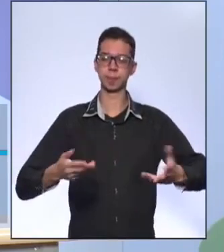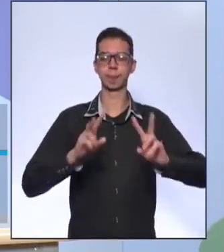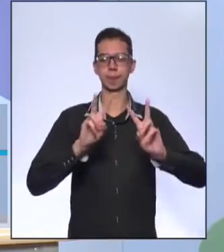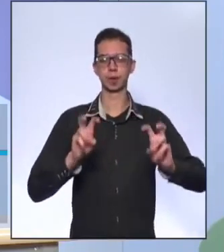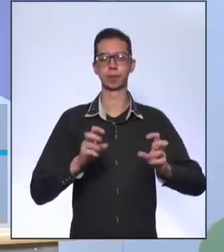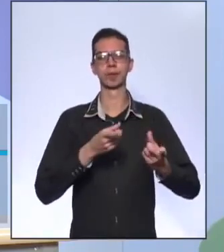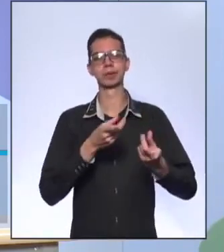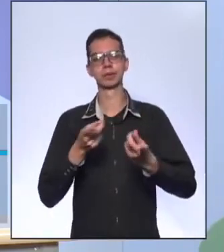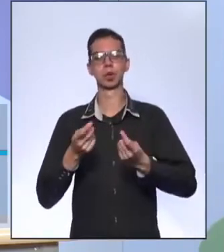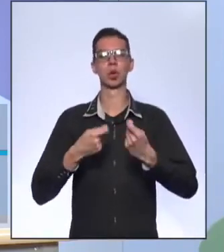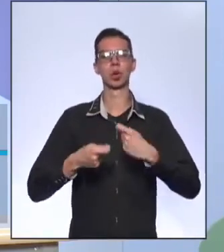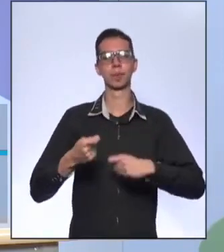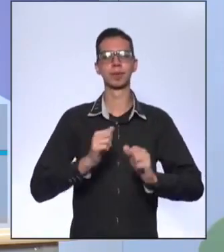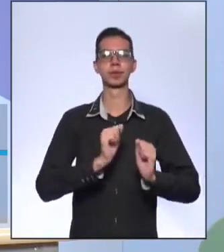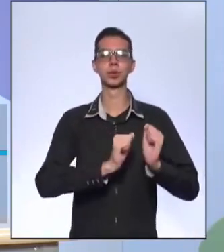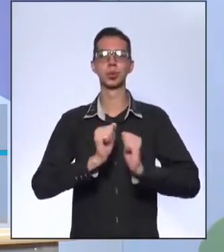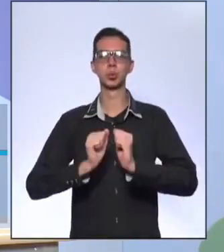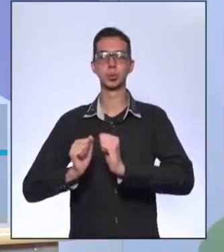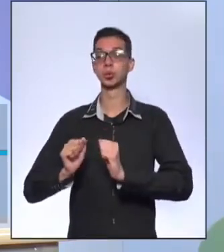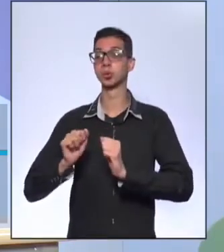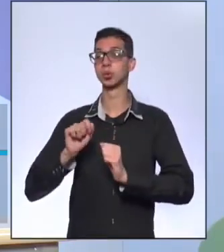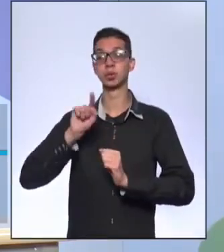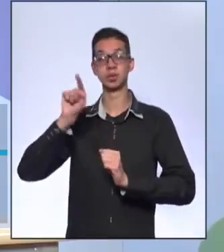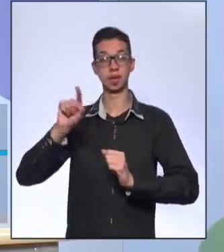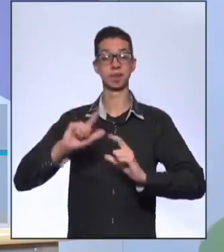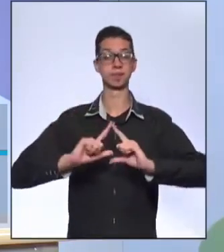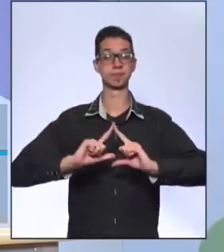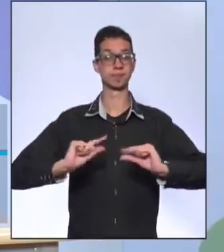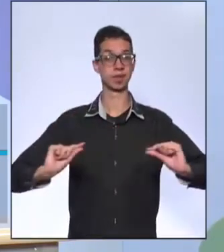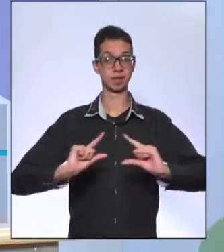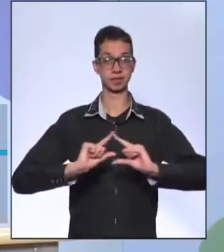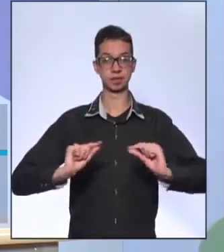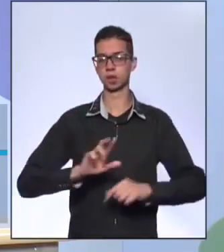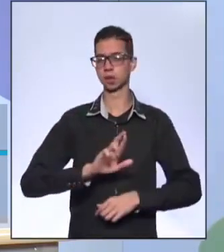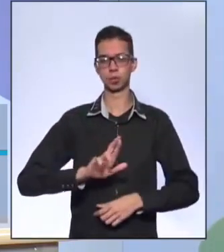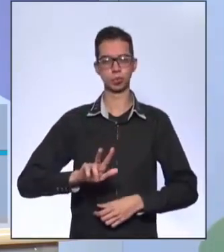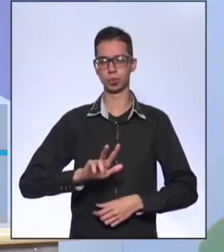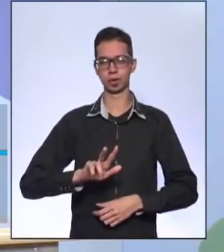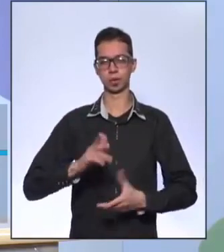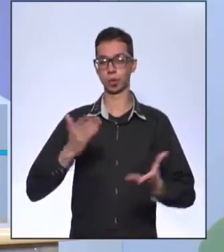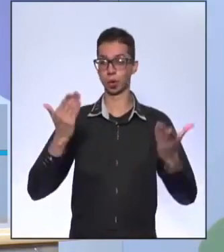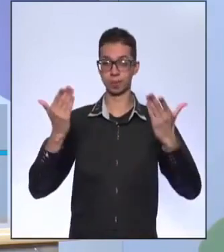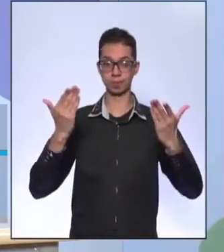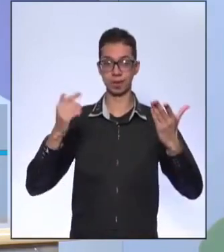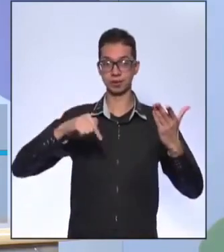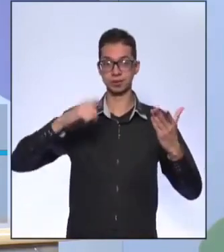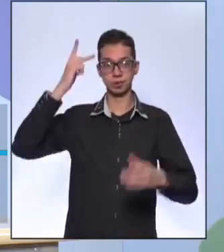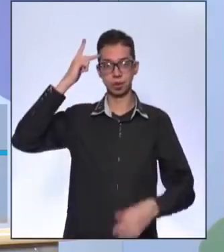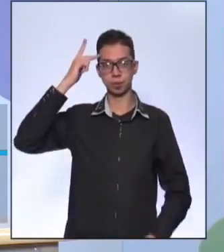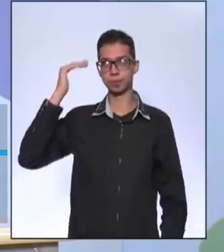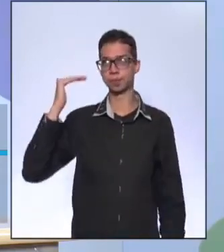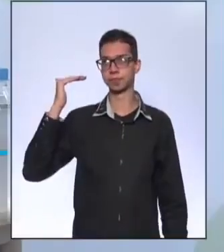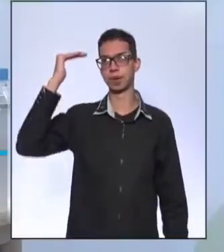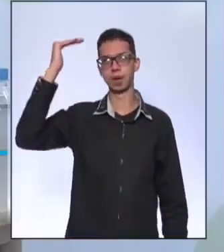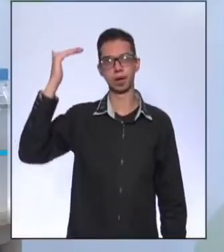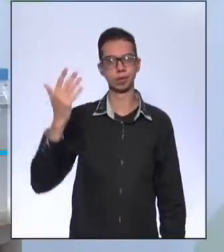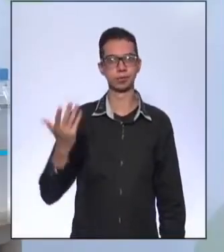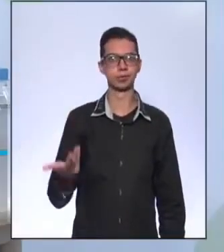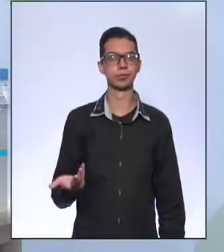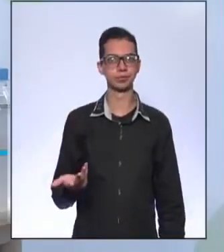comércio da indústria lá é um pouco não é tão grande quanto aqui em São Paulo né Professor